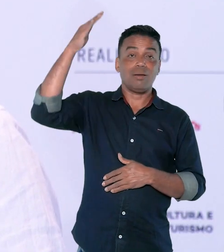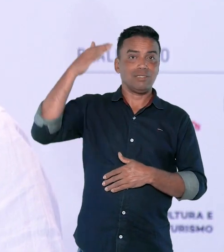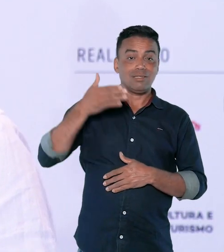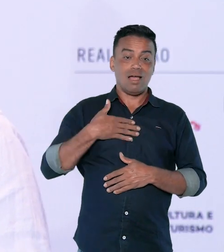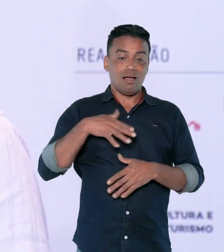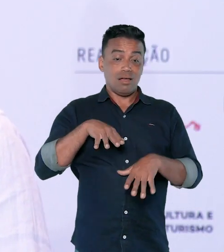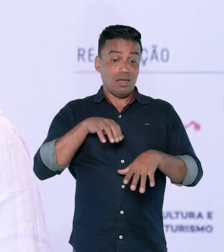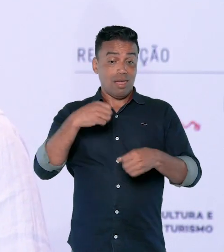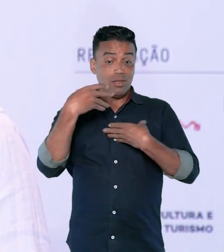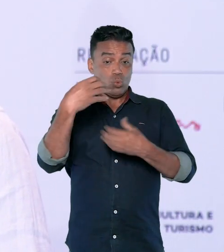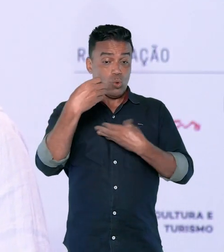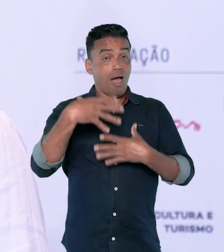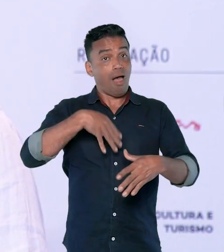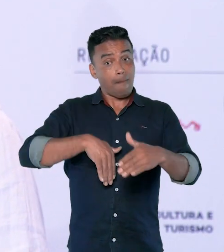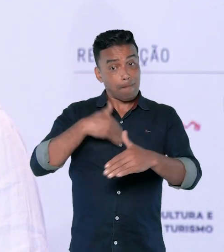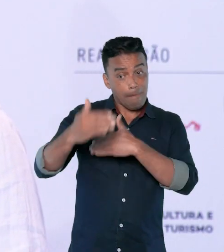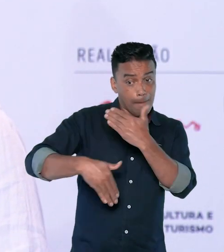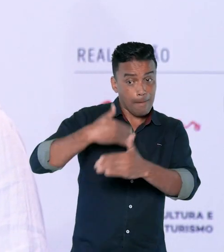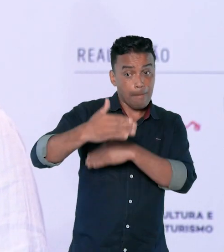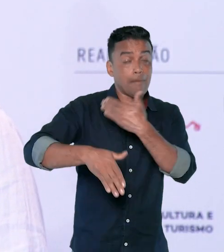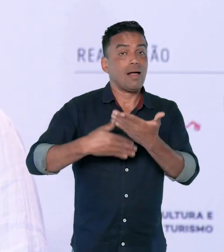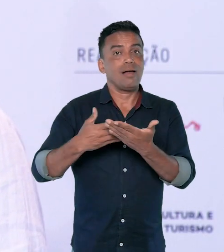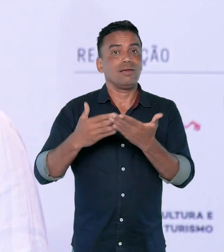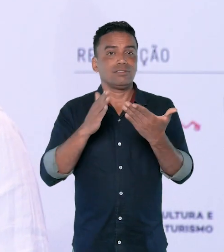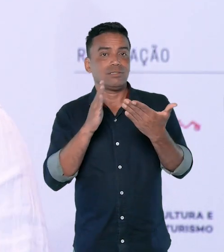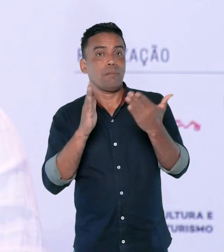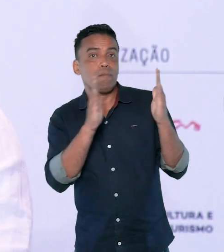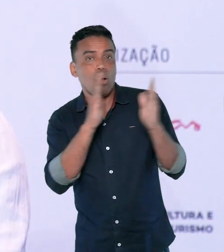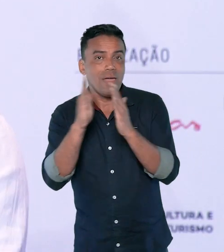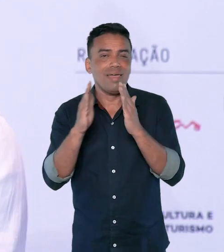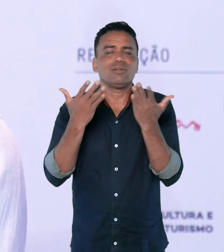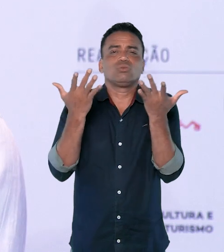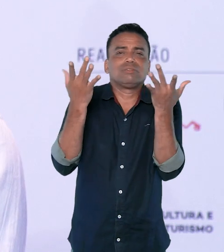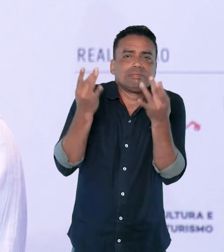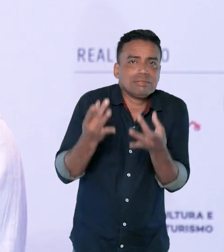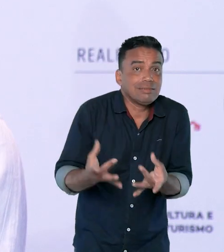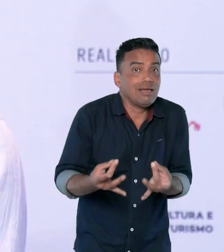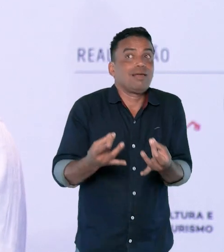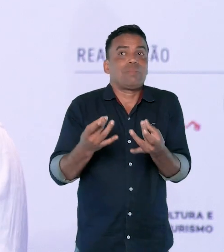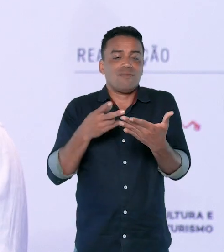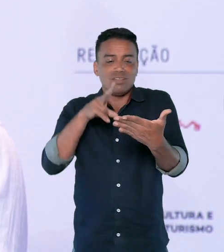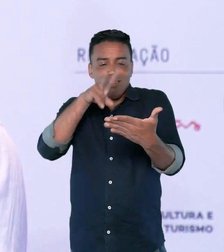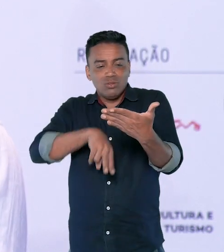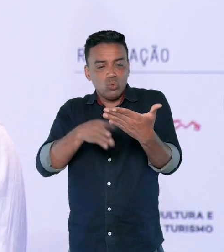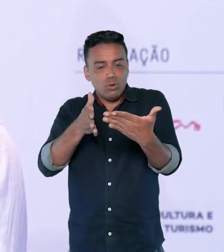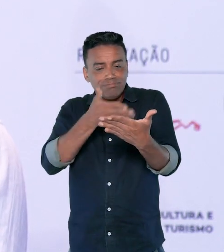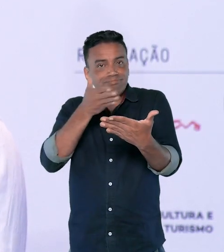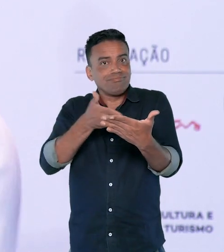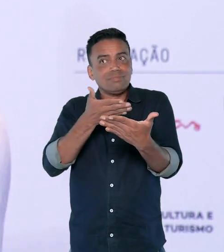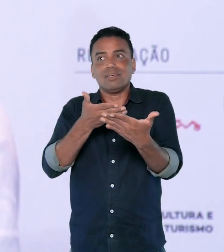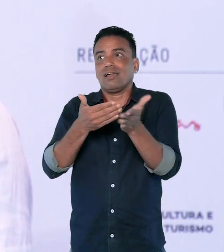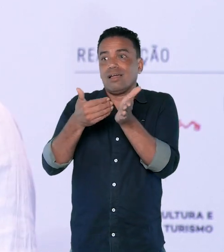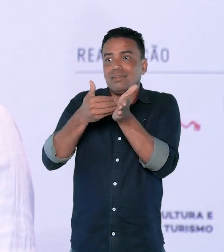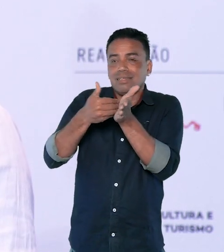chegar nesse momento bastante sofisticado de fazer essa decodificação, né,